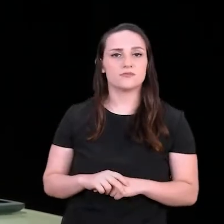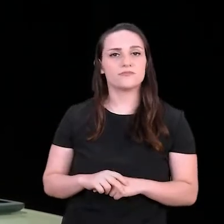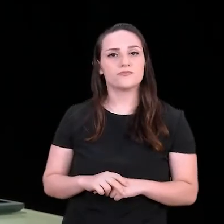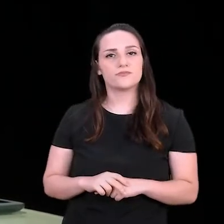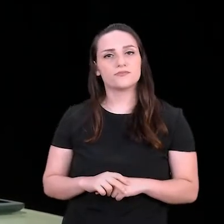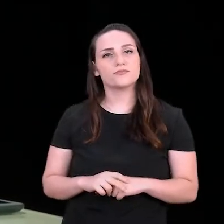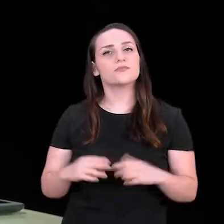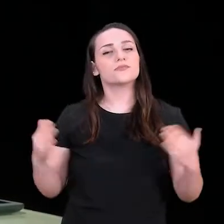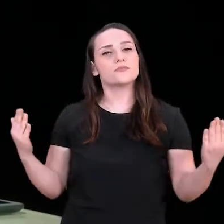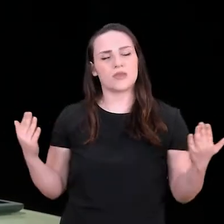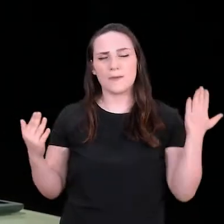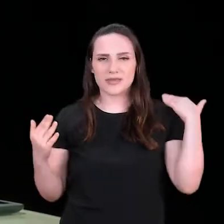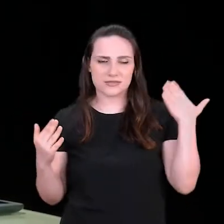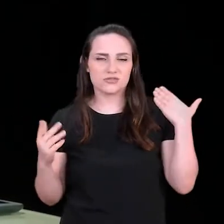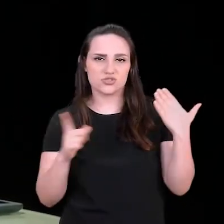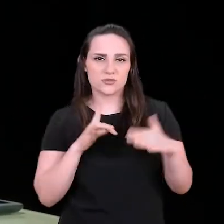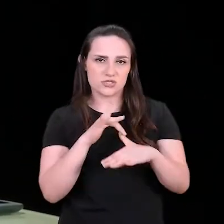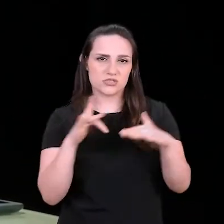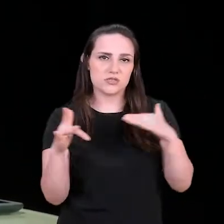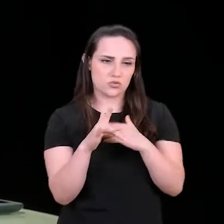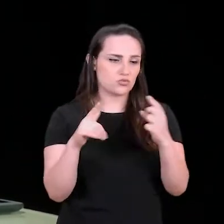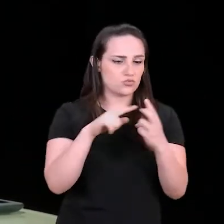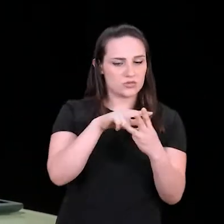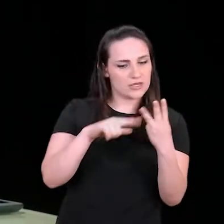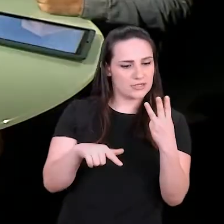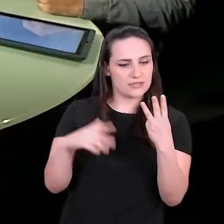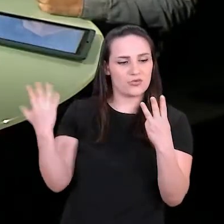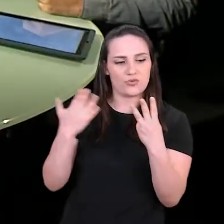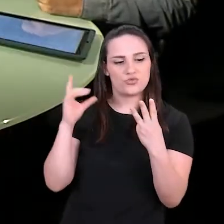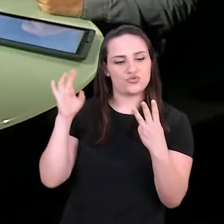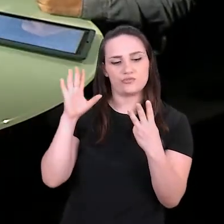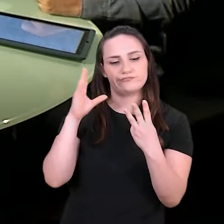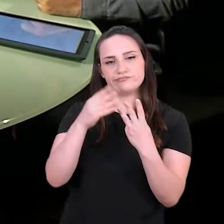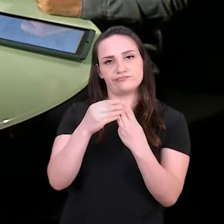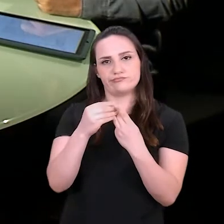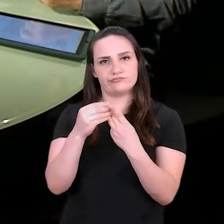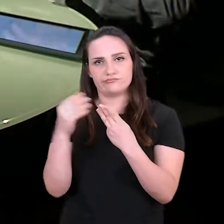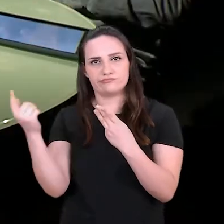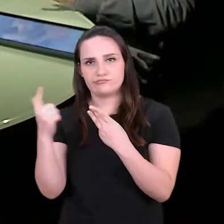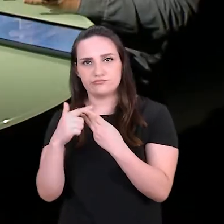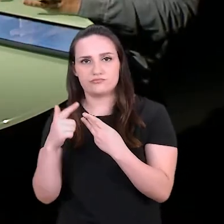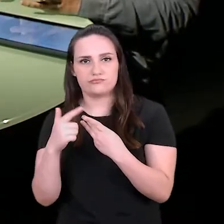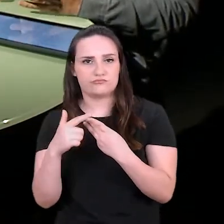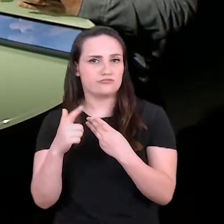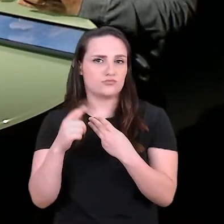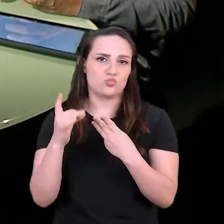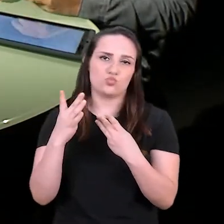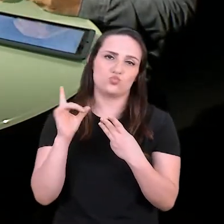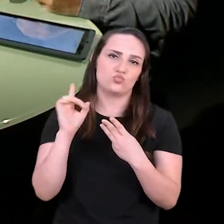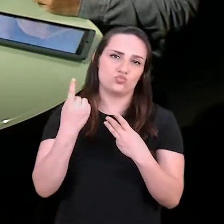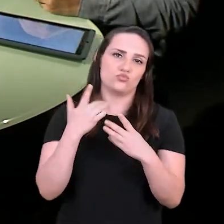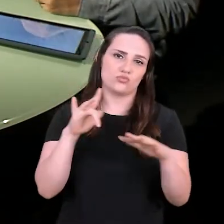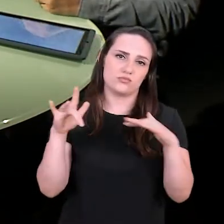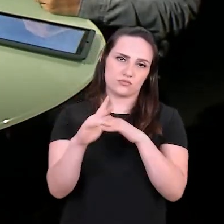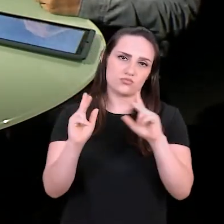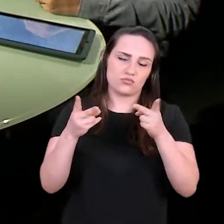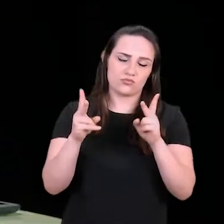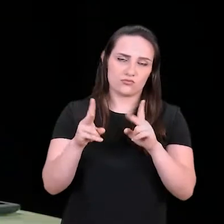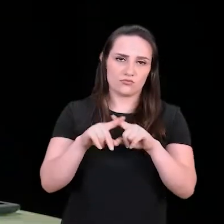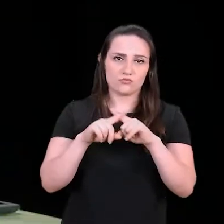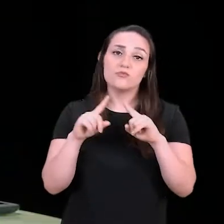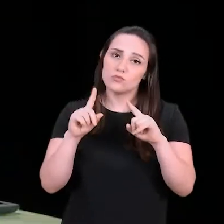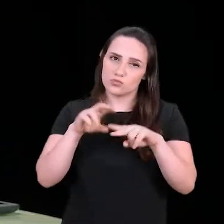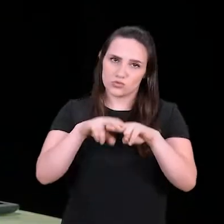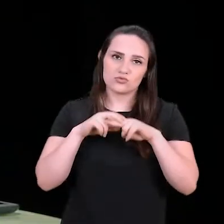que estão fora, eu só teria um para fazer análise. Daqui 2, 3 anos, eu vou ter um outro cenário. Agora,